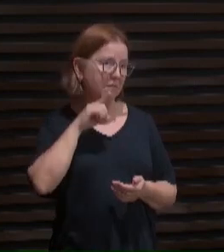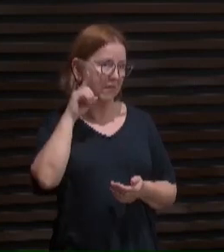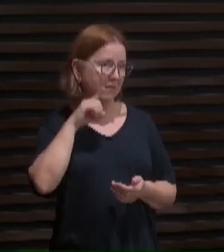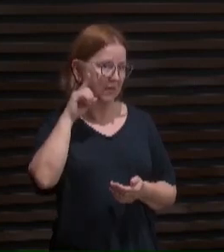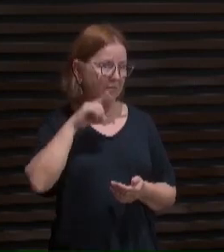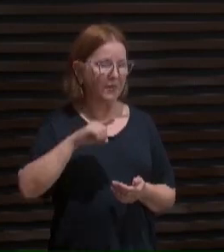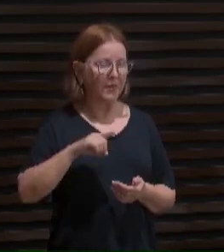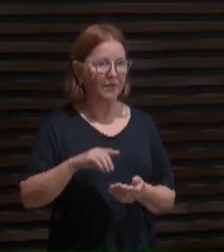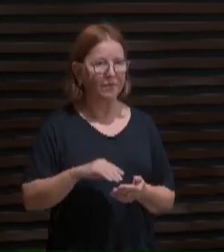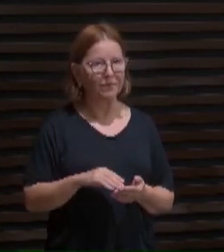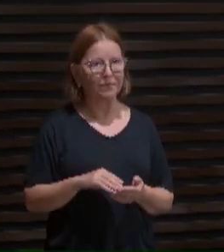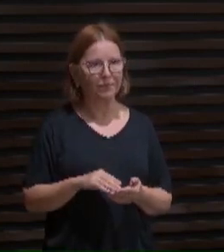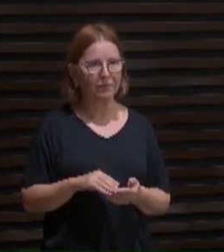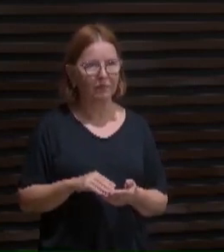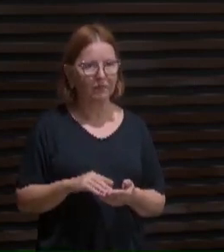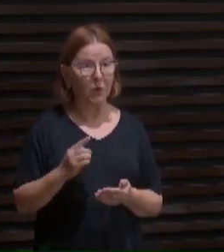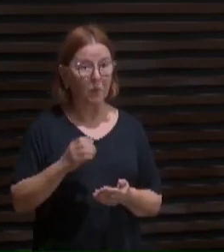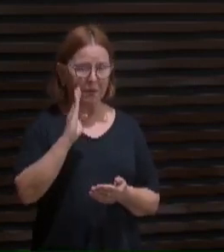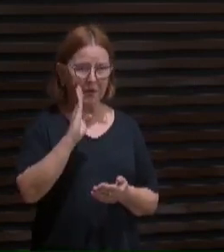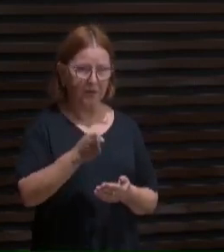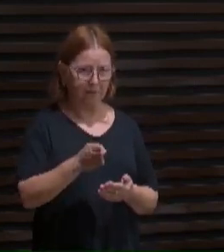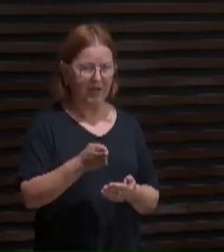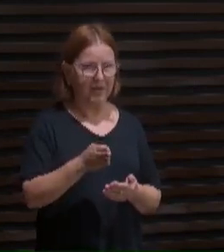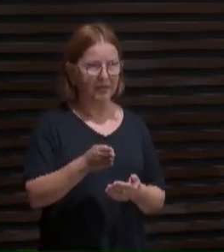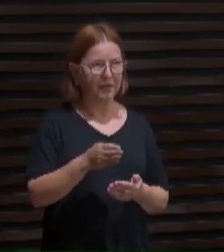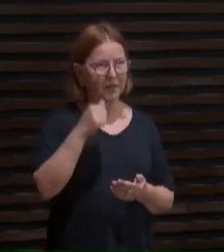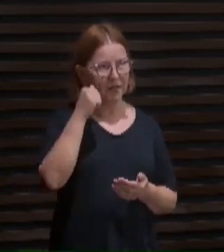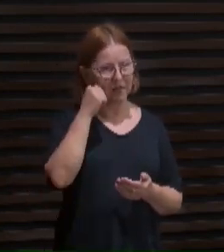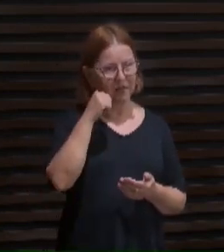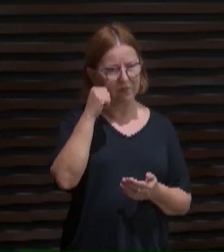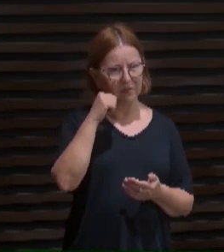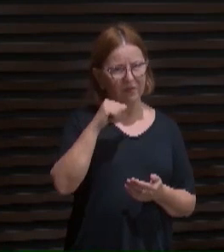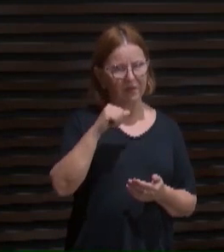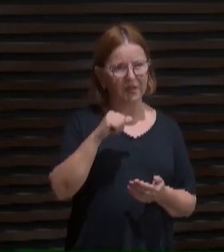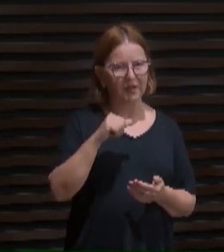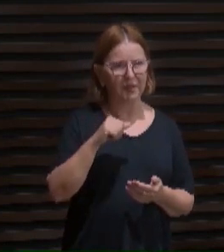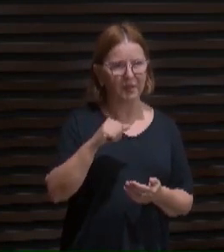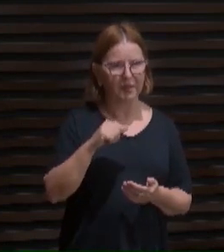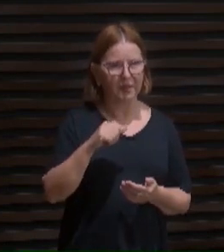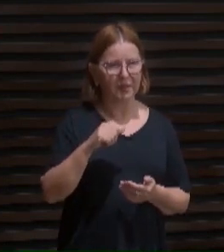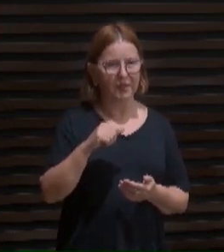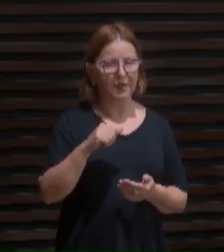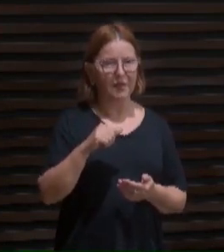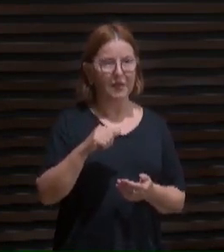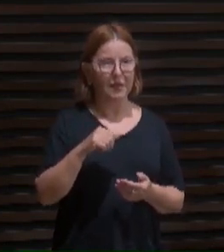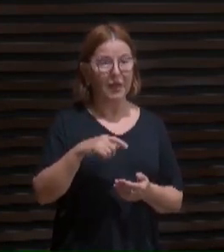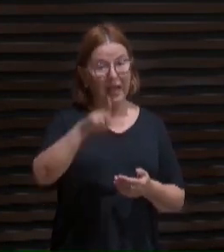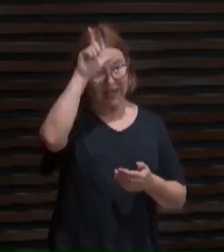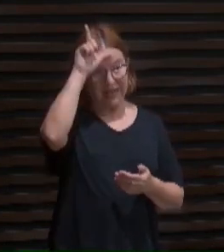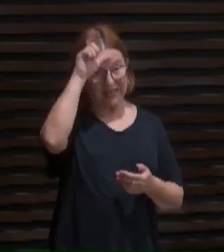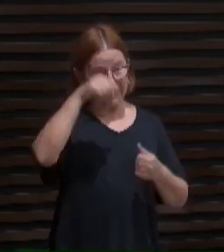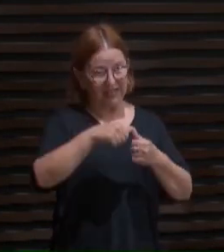estadunidense, uma das principais teóricas contemporâneas do feminismo e